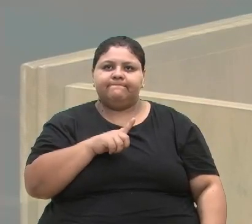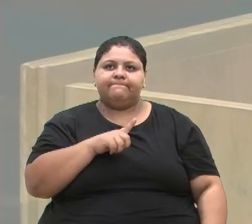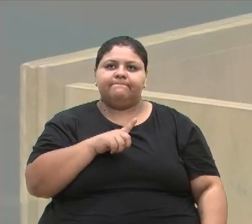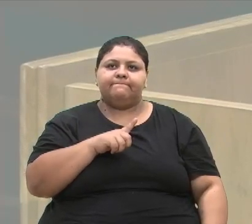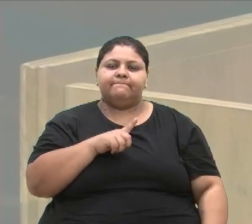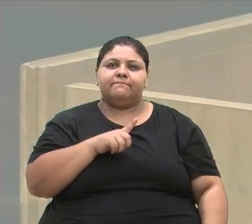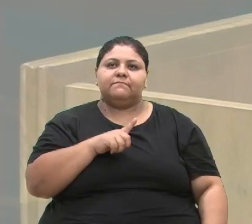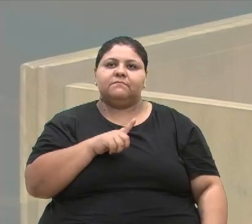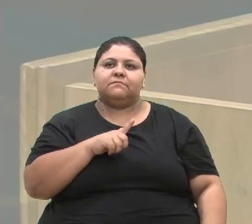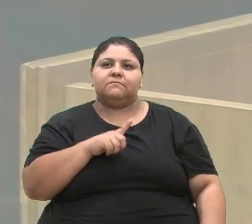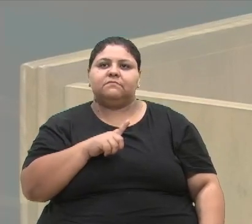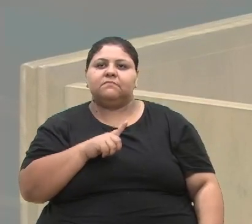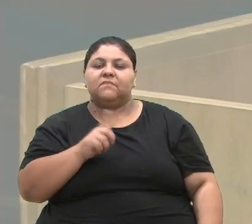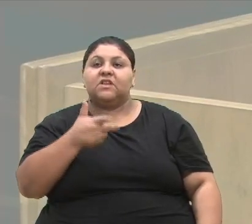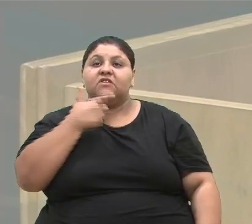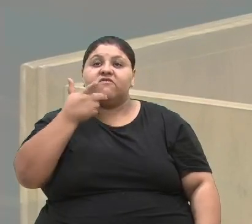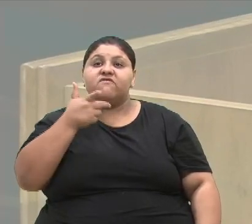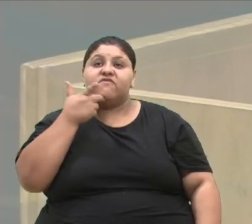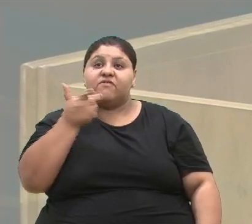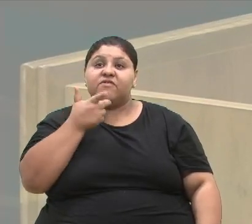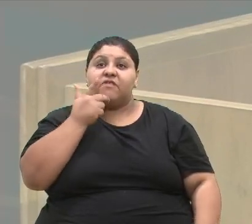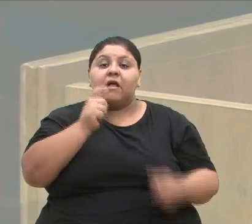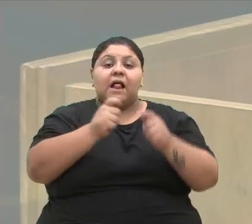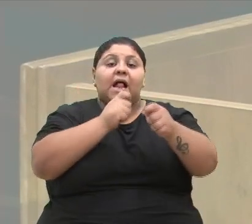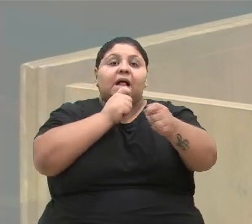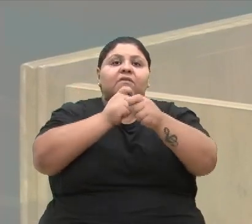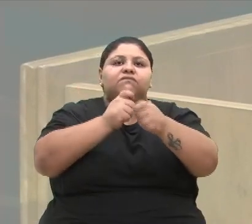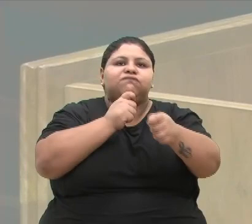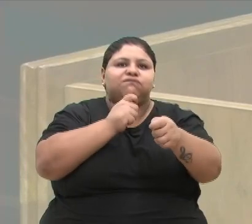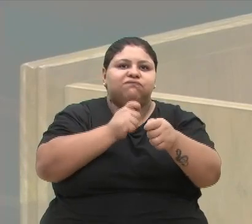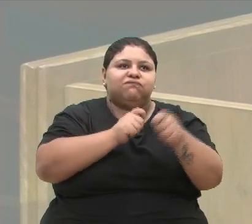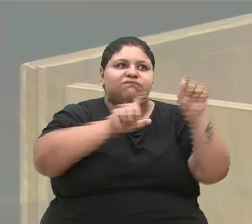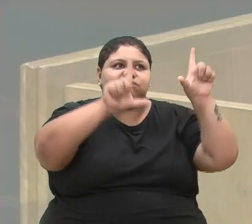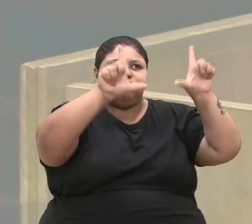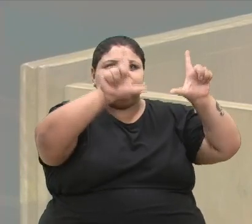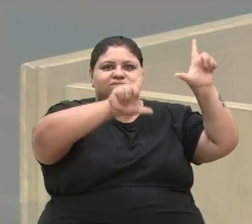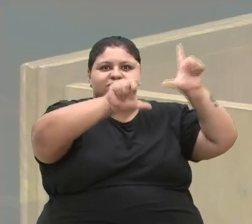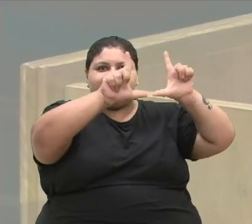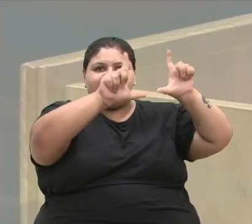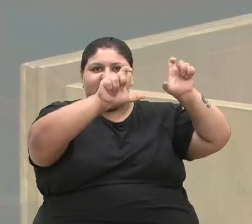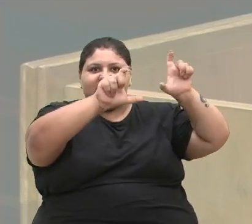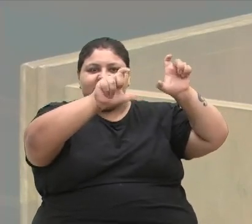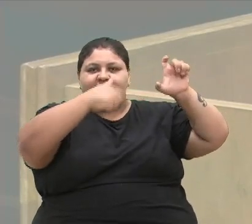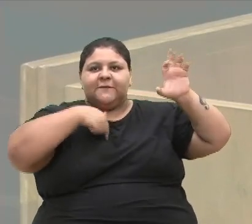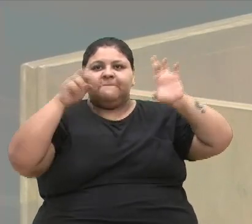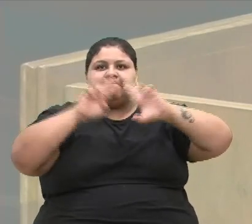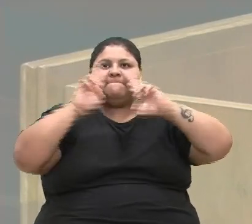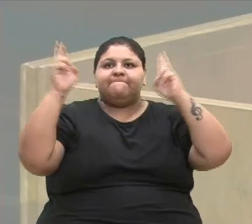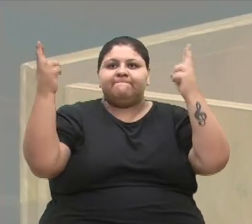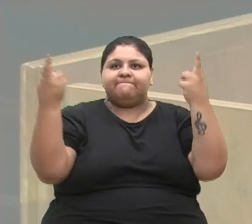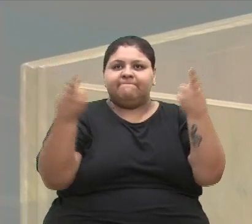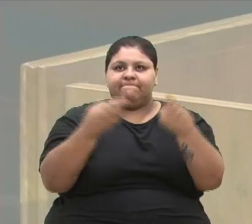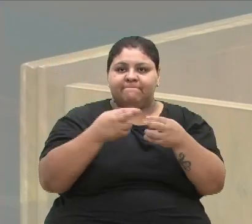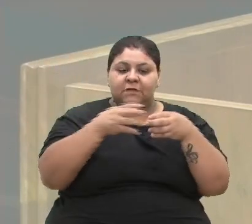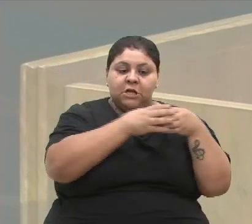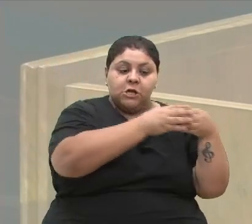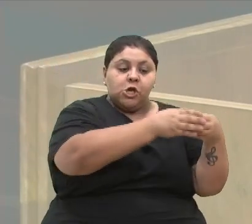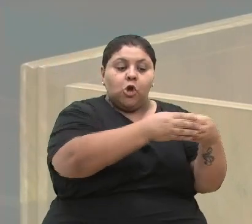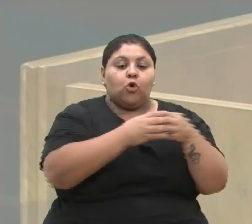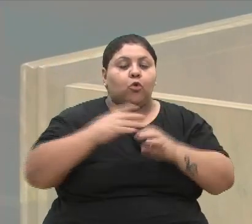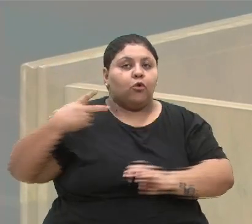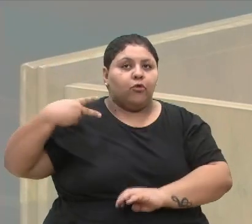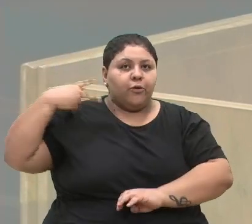ocupado até as mídias aí nos últimos dias, que foi a nossa audiência, a audiência da Frente